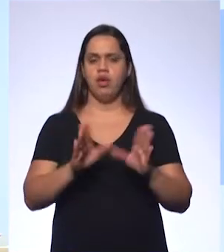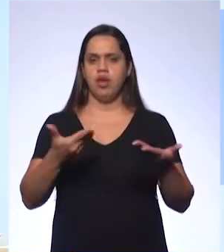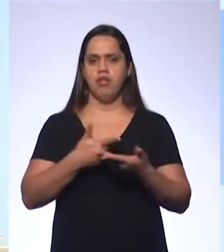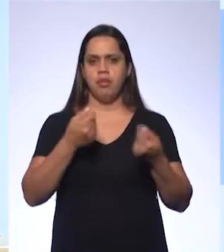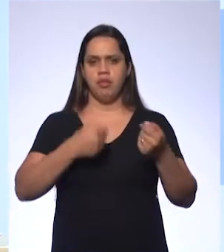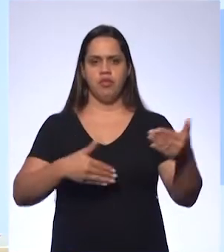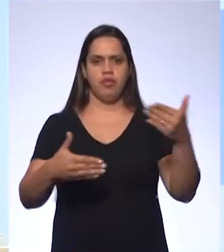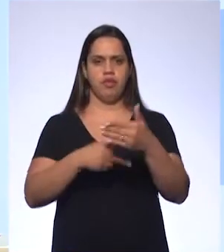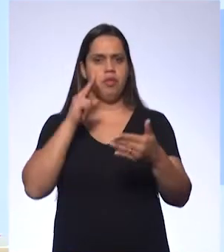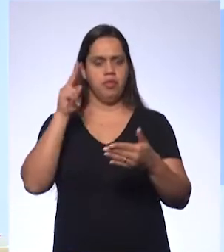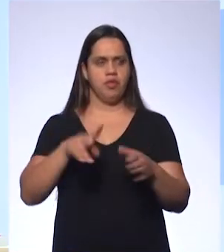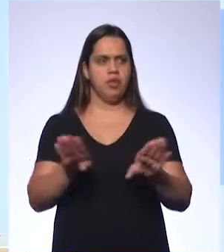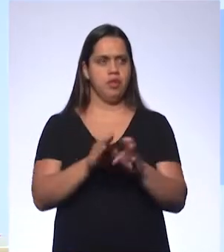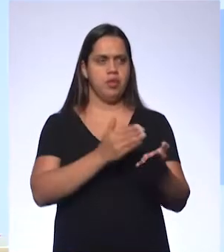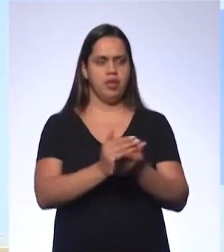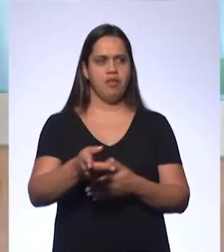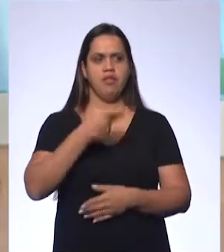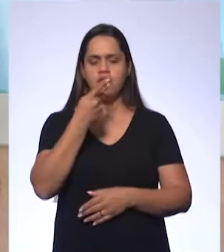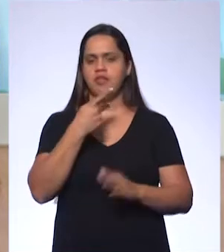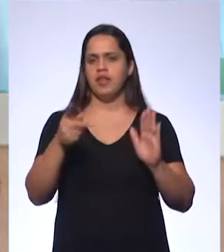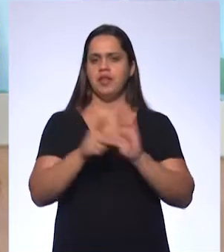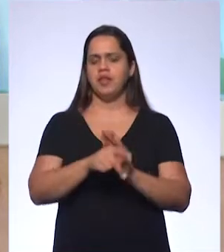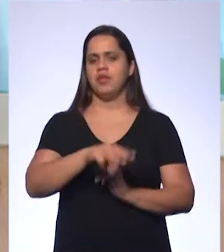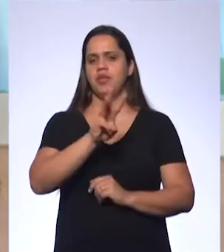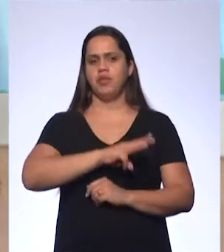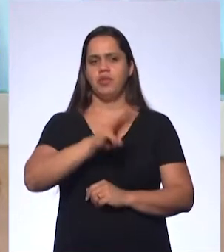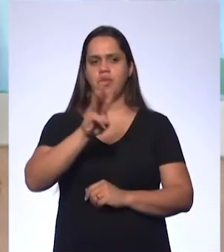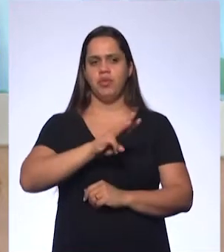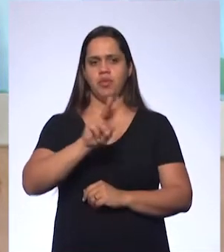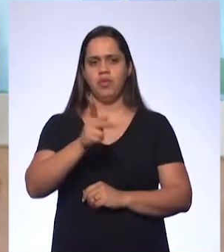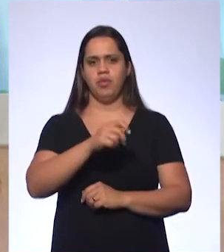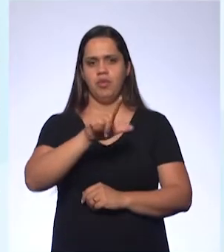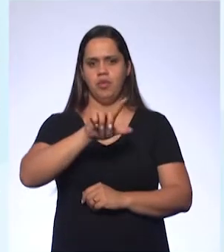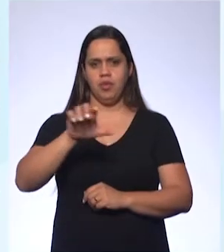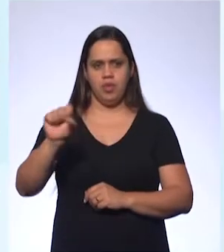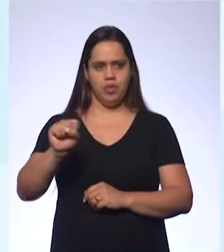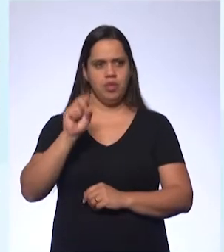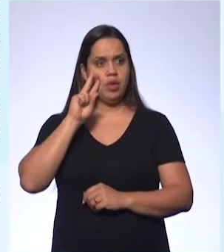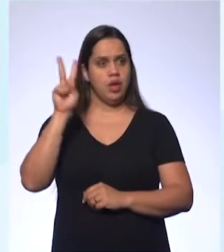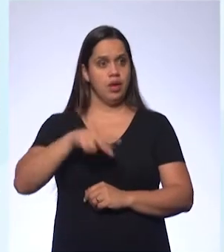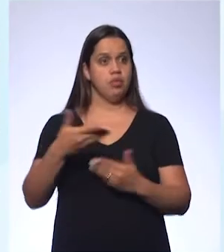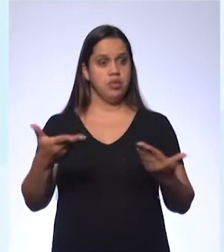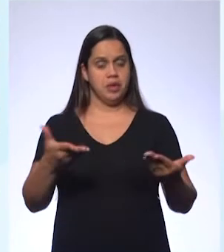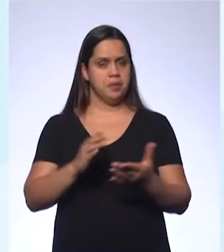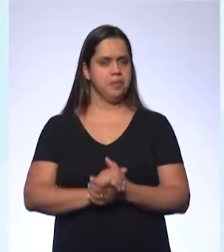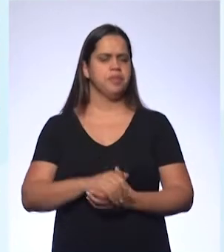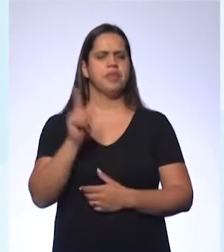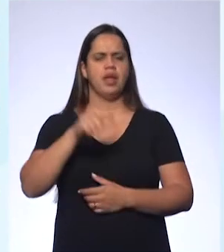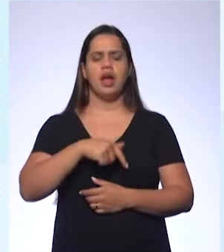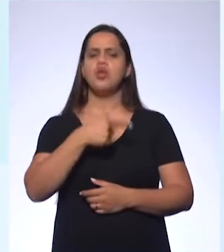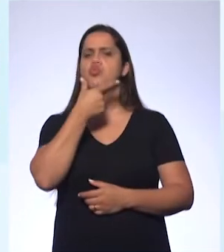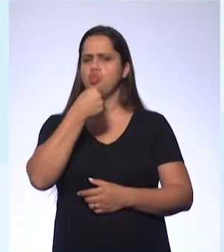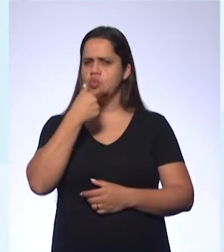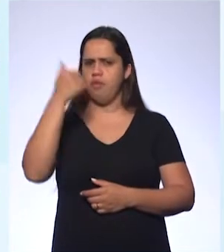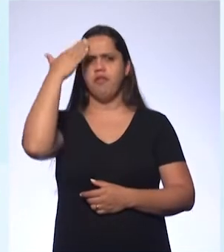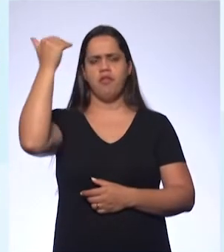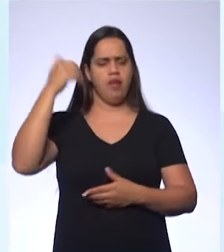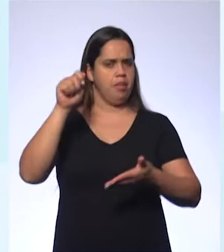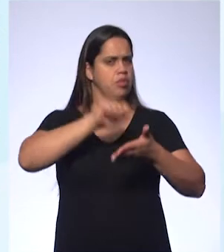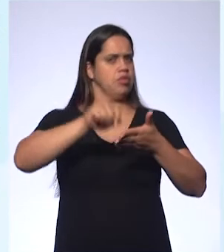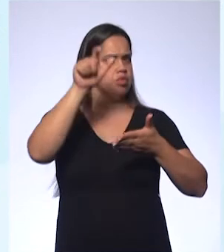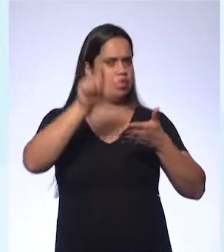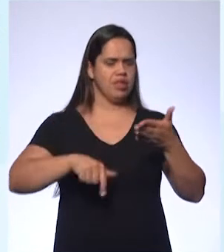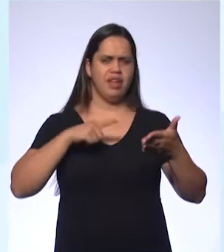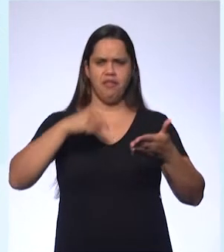do Wells. Sim, olha só. O que acontece com o Wells, gente? O Wells foi um grande escritor e tem várias obras que são